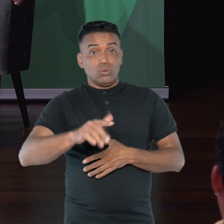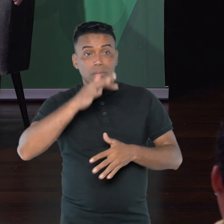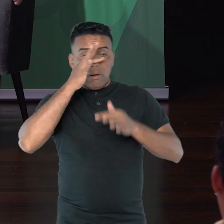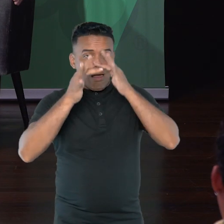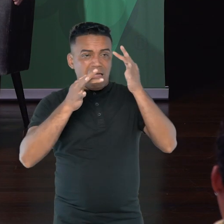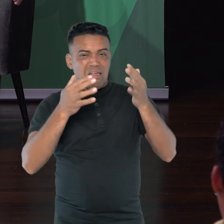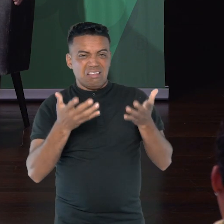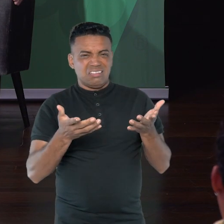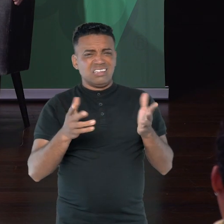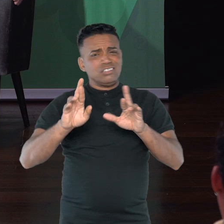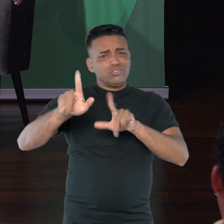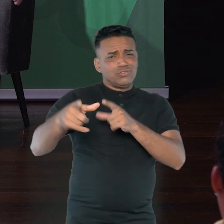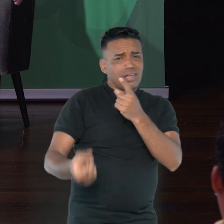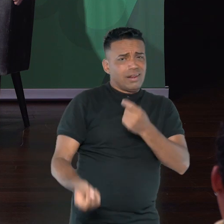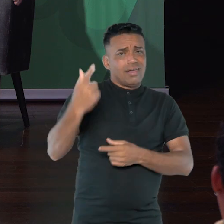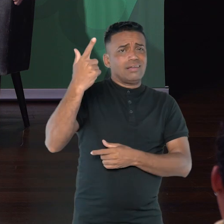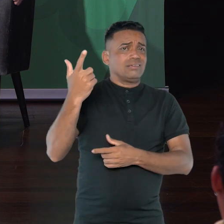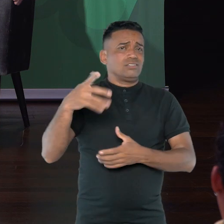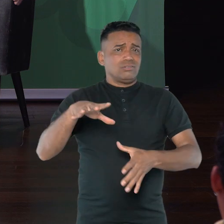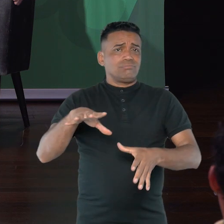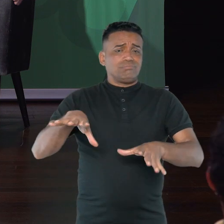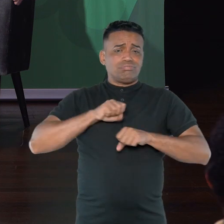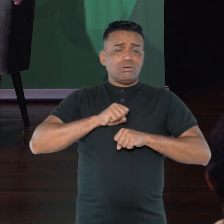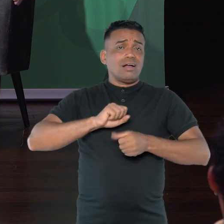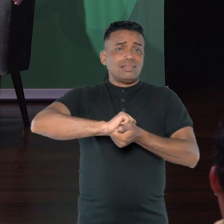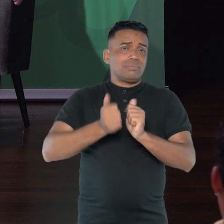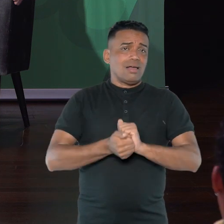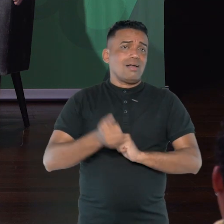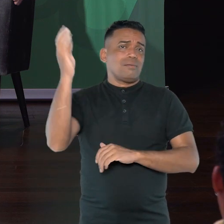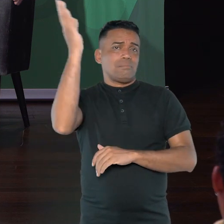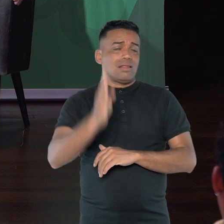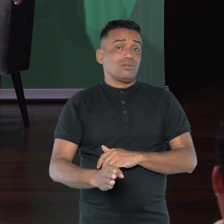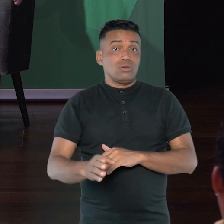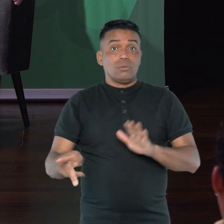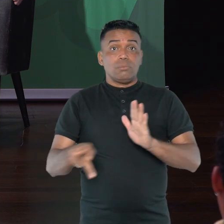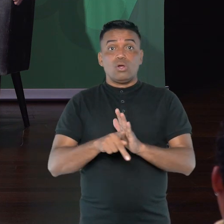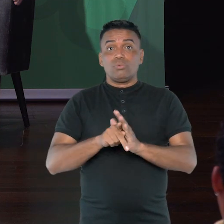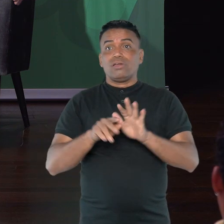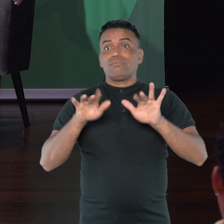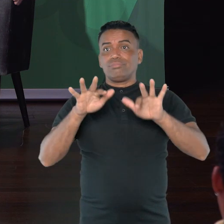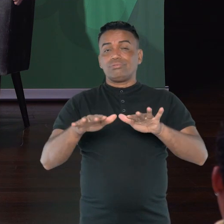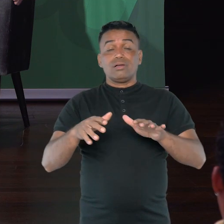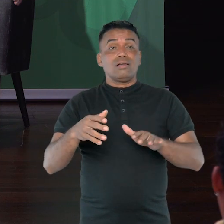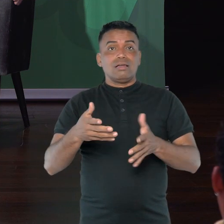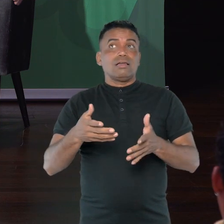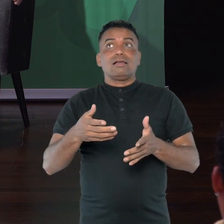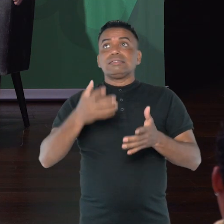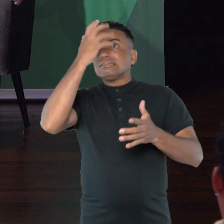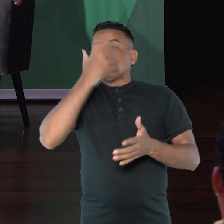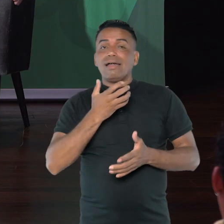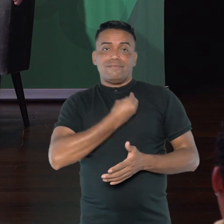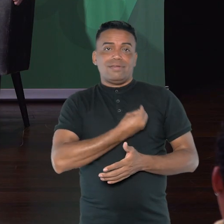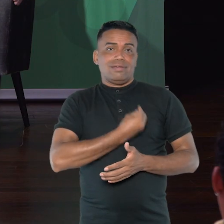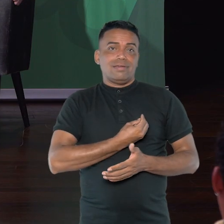aclimatada nessas terras em grande parte incultas do Brasil, onde escrever é atividade secundária, à margem das ocupações sérias da vida. O que a